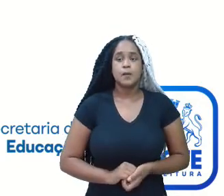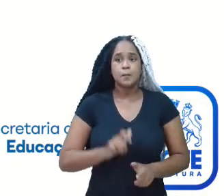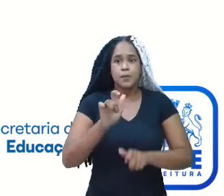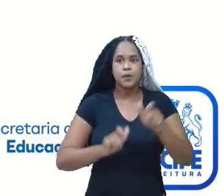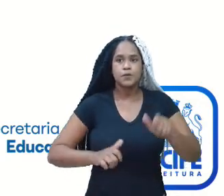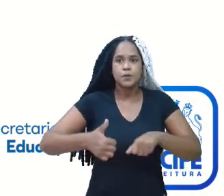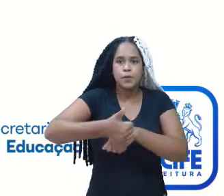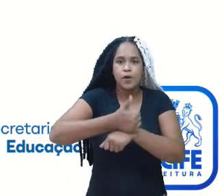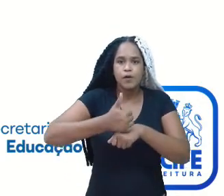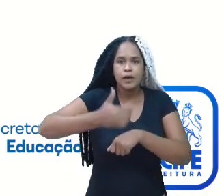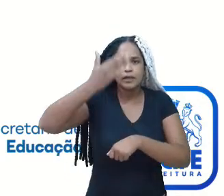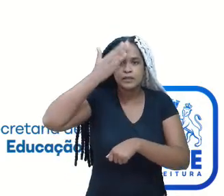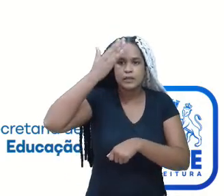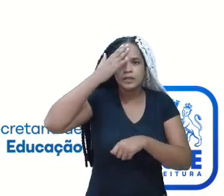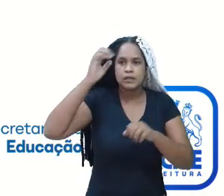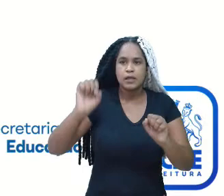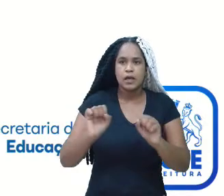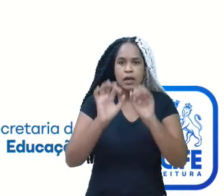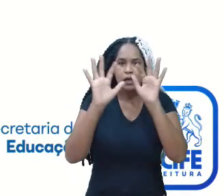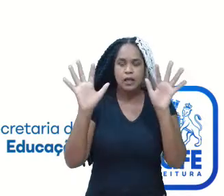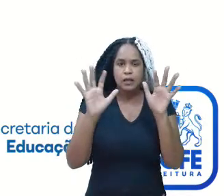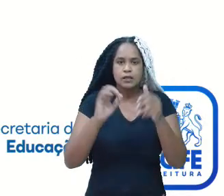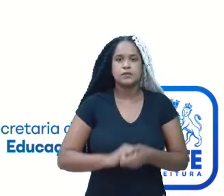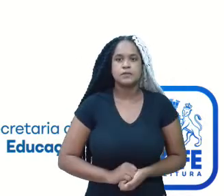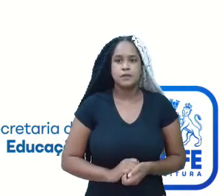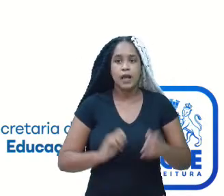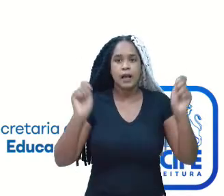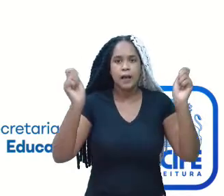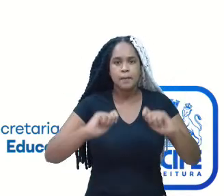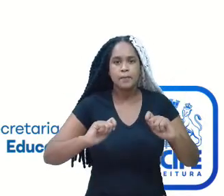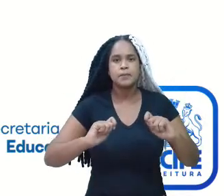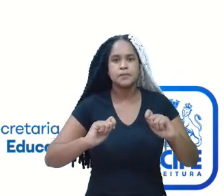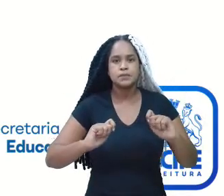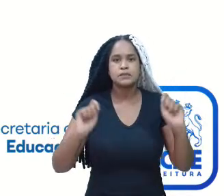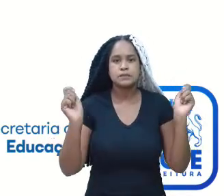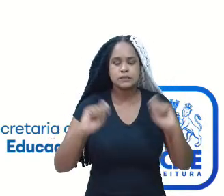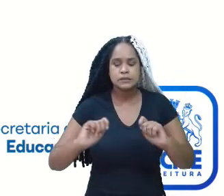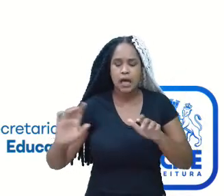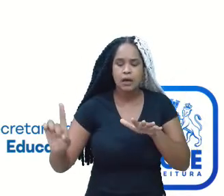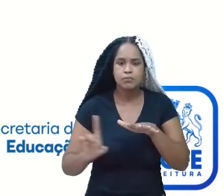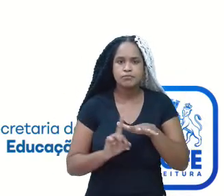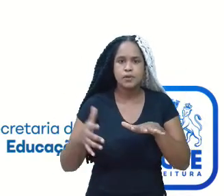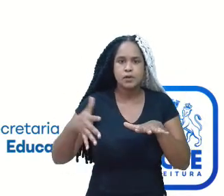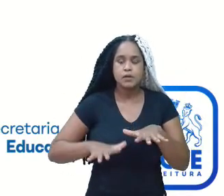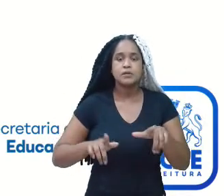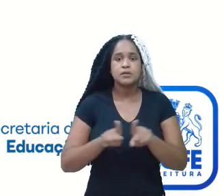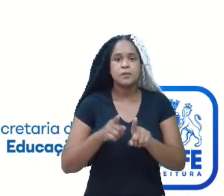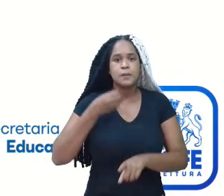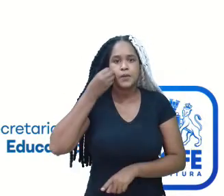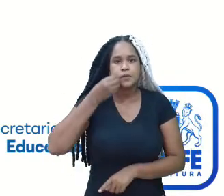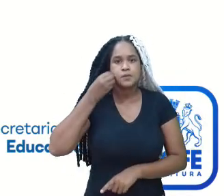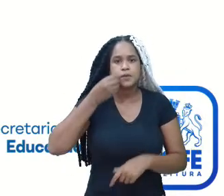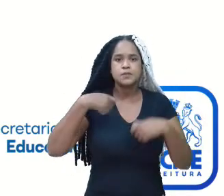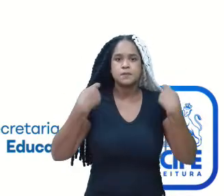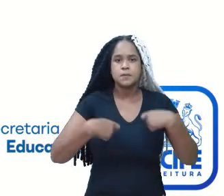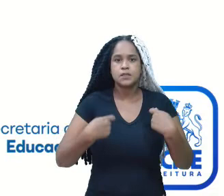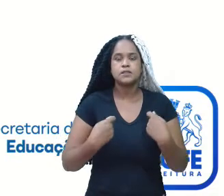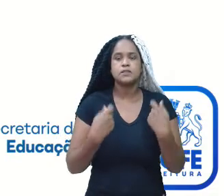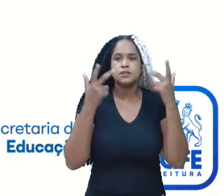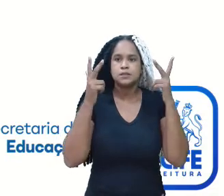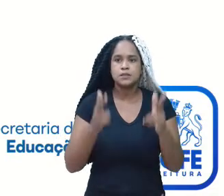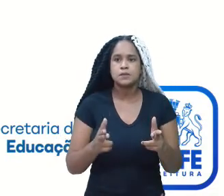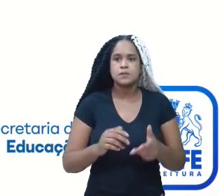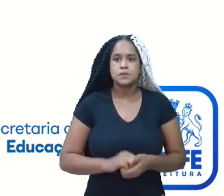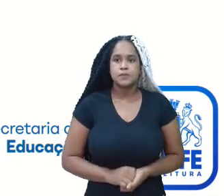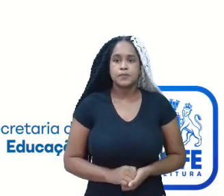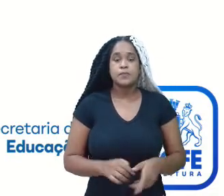que entendam essa capacidade de inclusão e tenha dentro essa vivência e essa necessidade de termos dentro